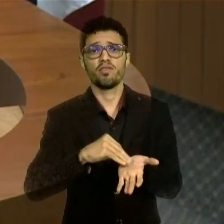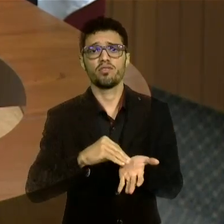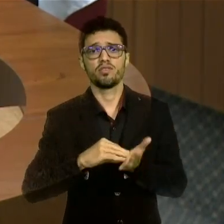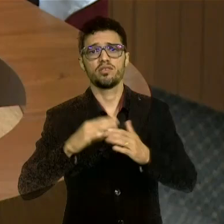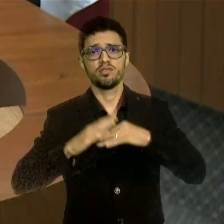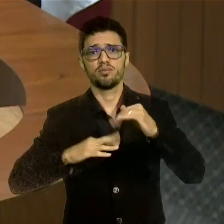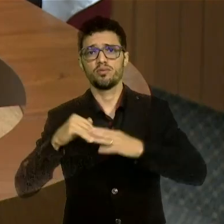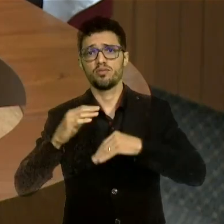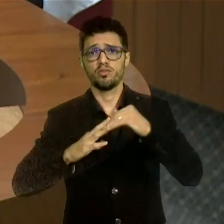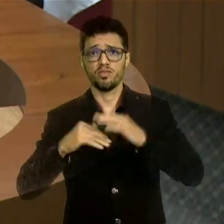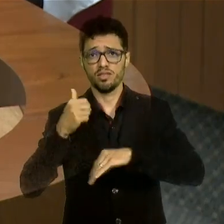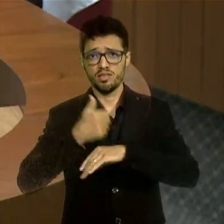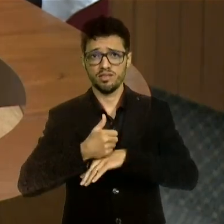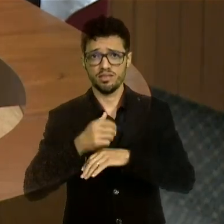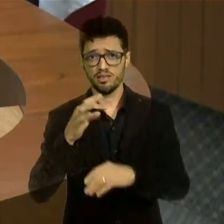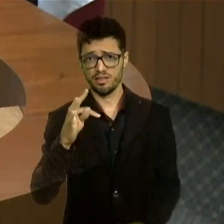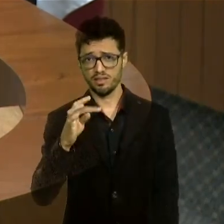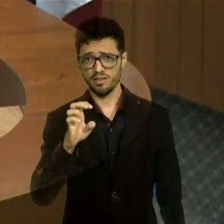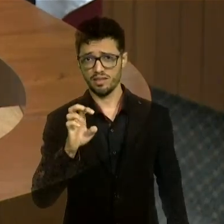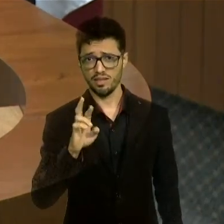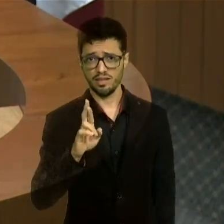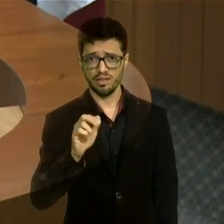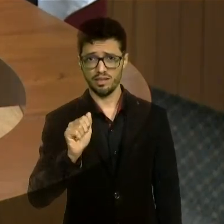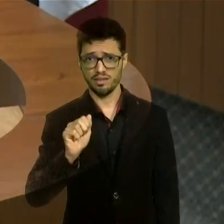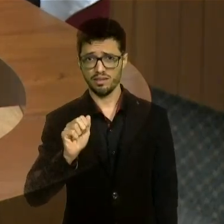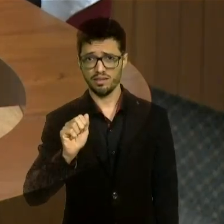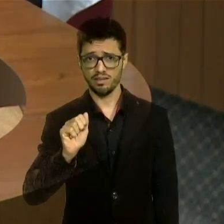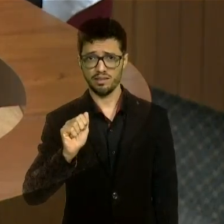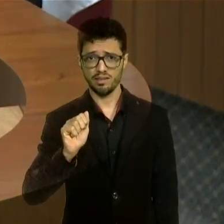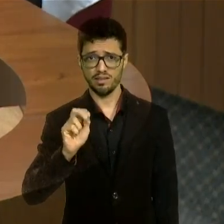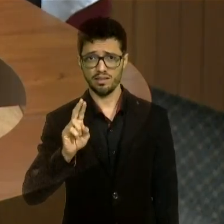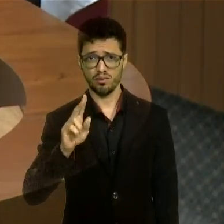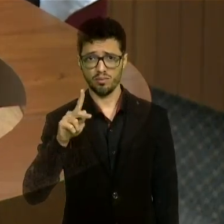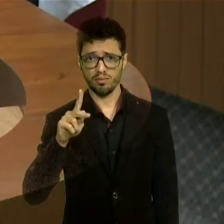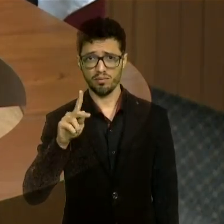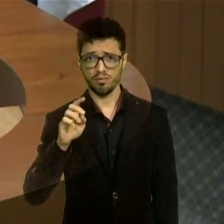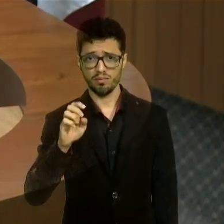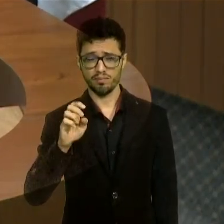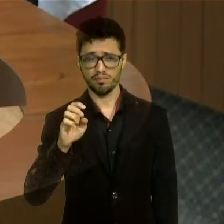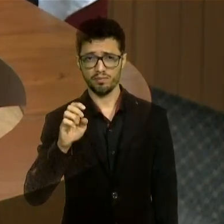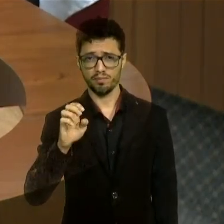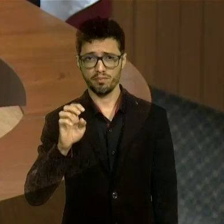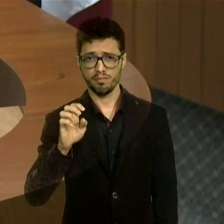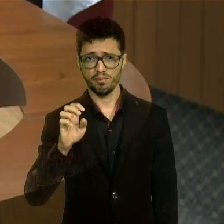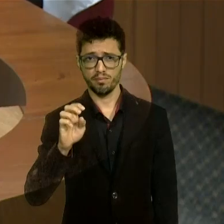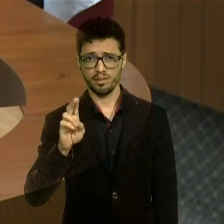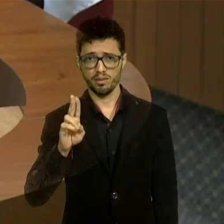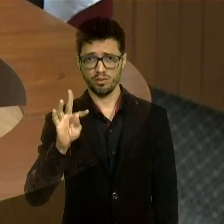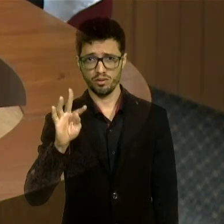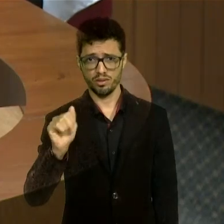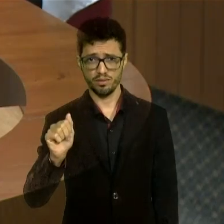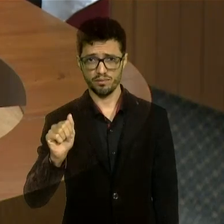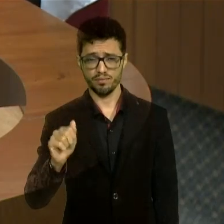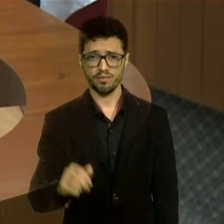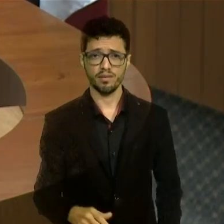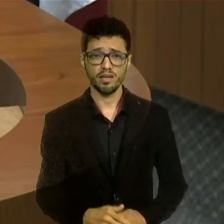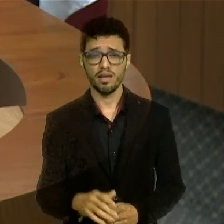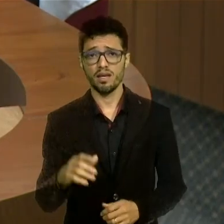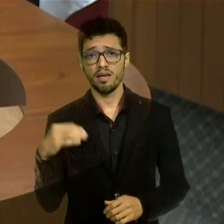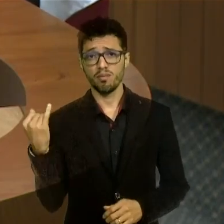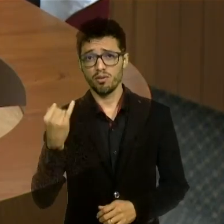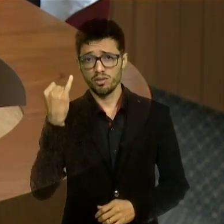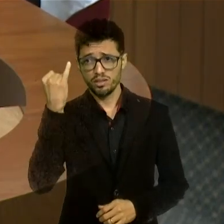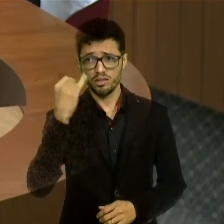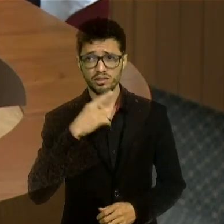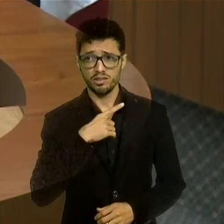profissionais. Enquanto a Organização Mundial de Saúde pede que o ideal seja um profissional para